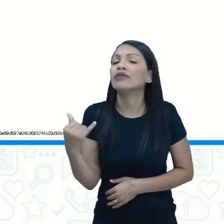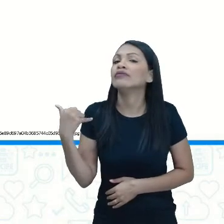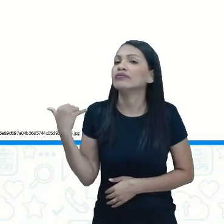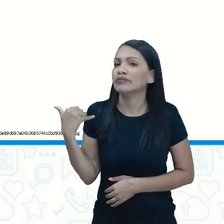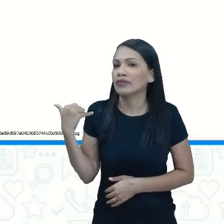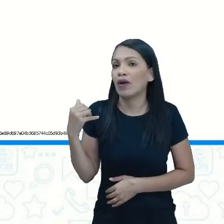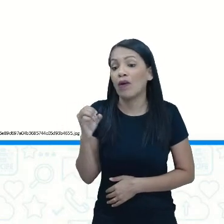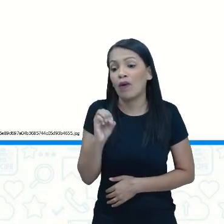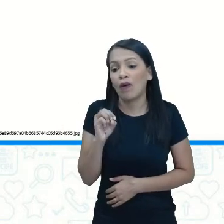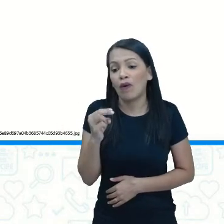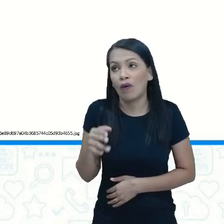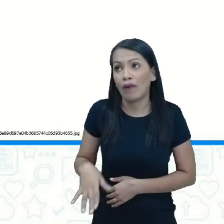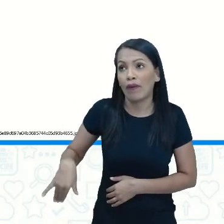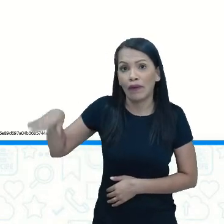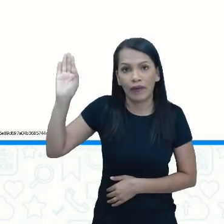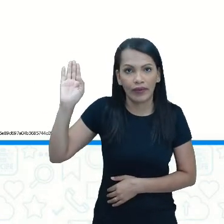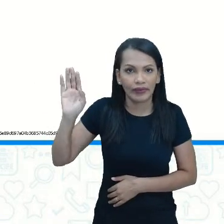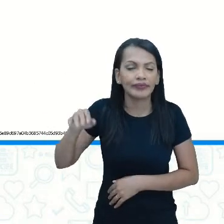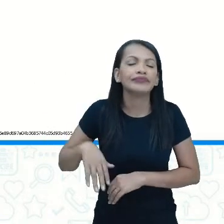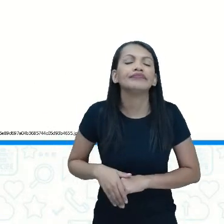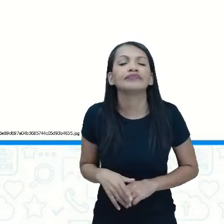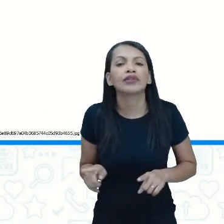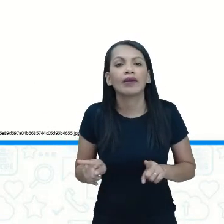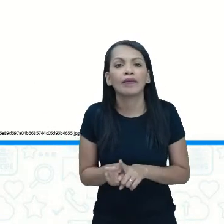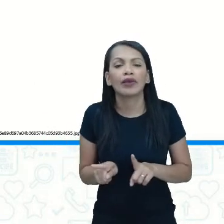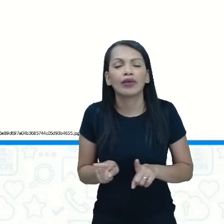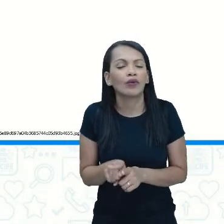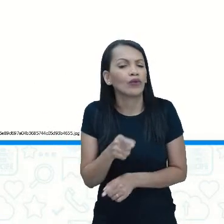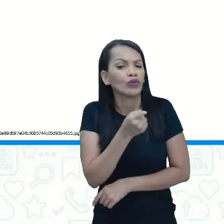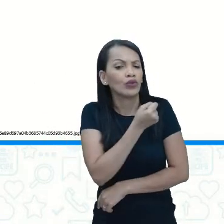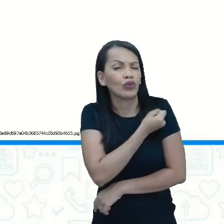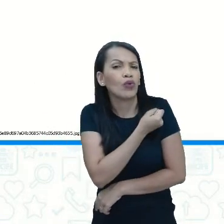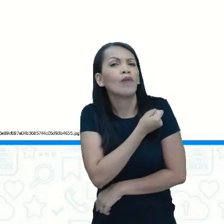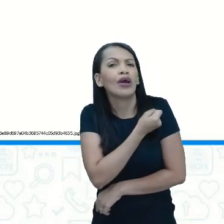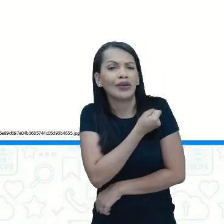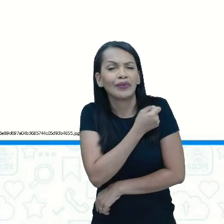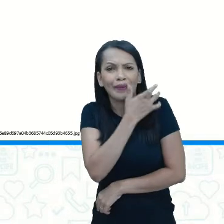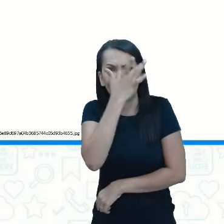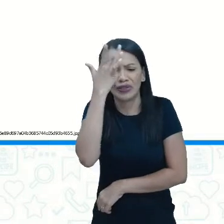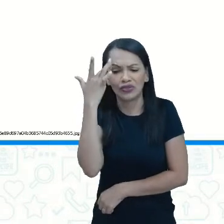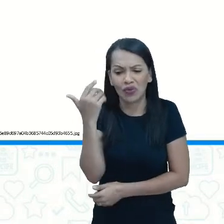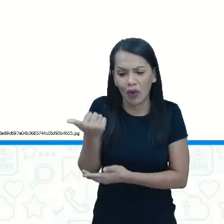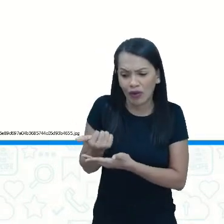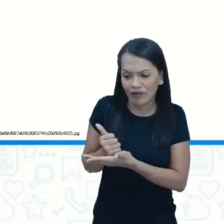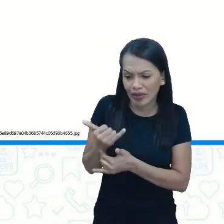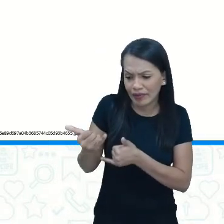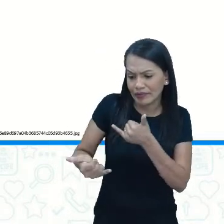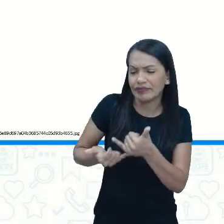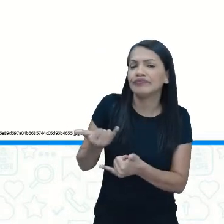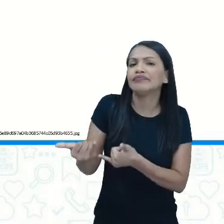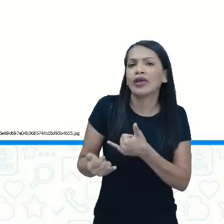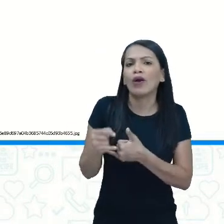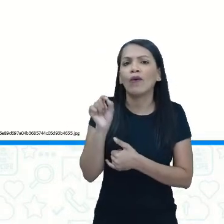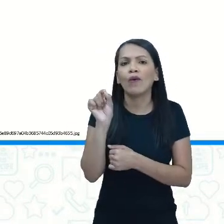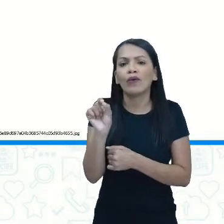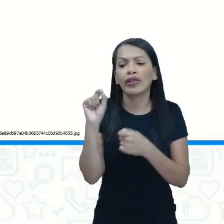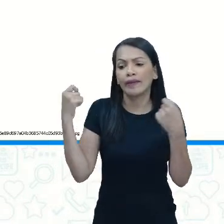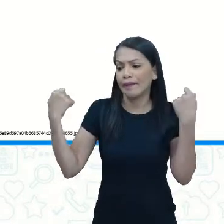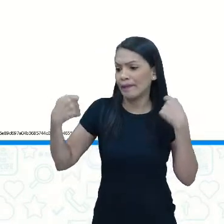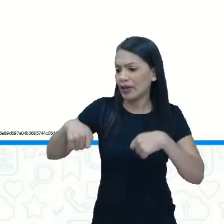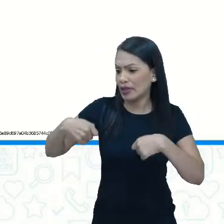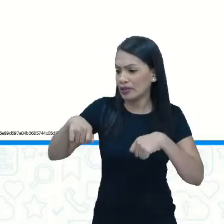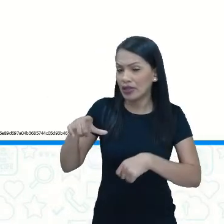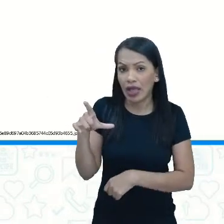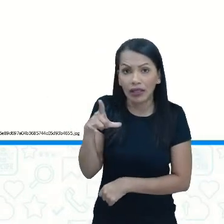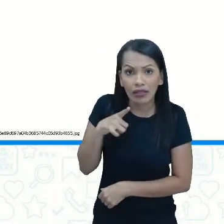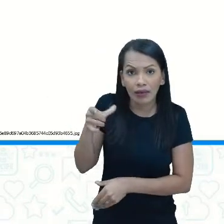também para a gente o número de jogadores, 5 jogadores em diante. Está dizendo do que necessita ter